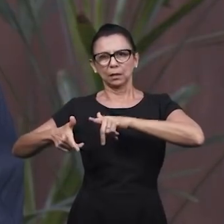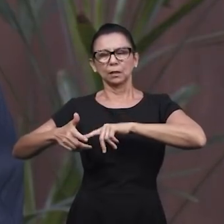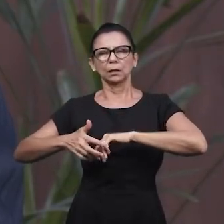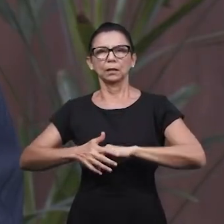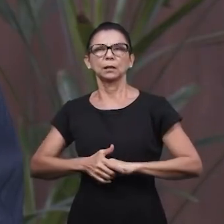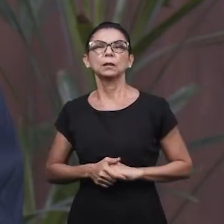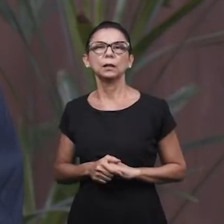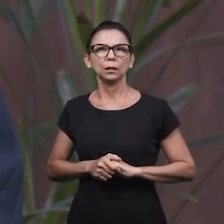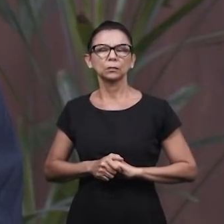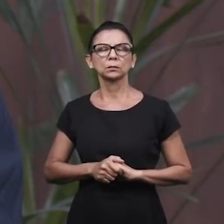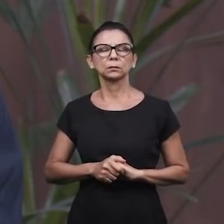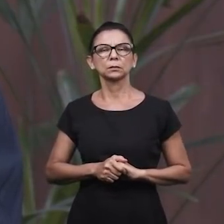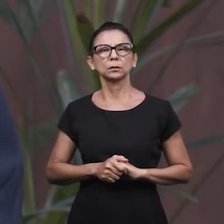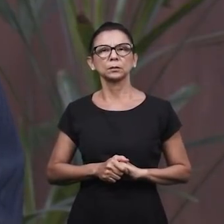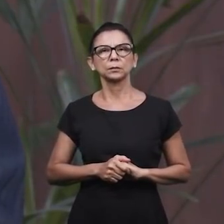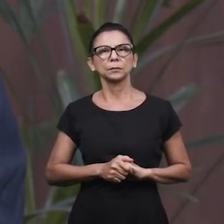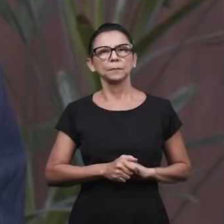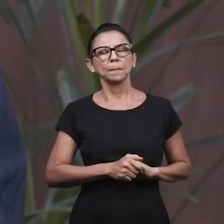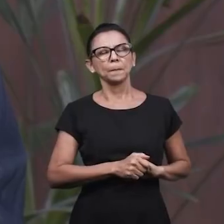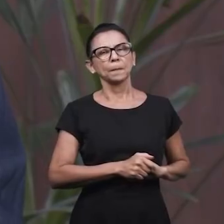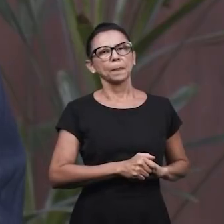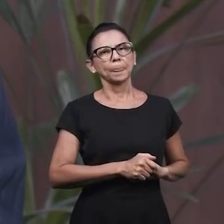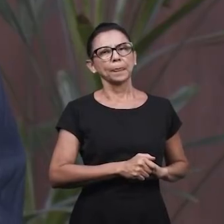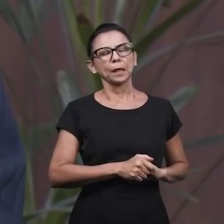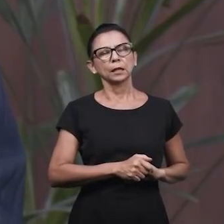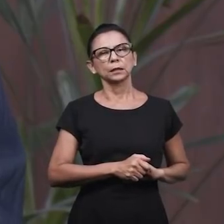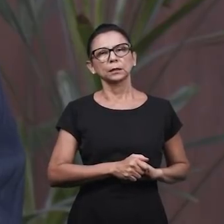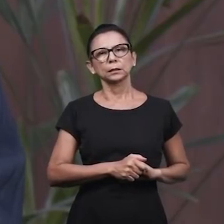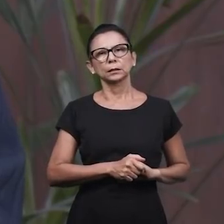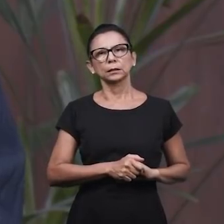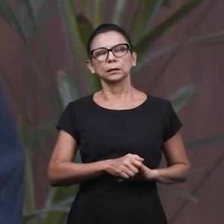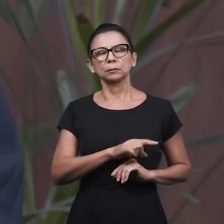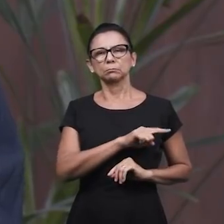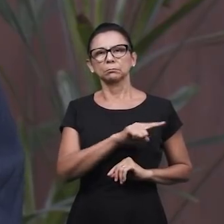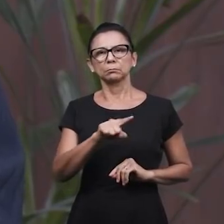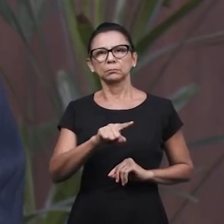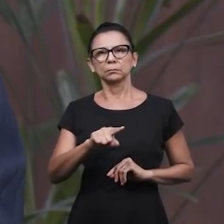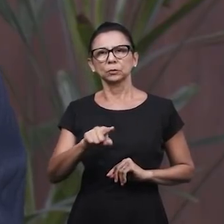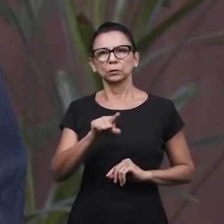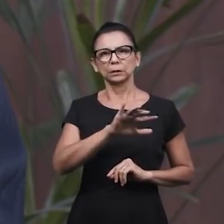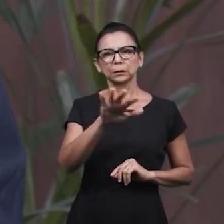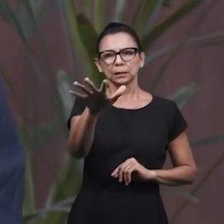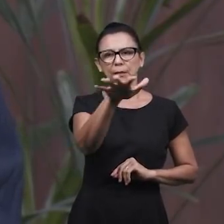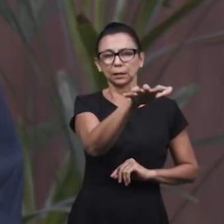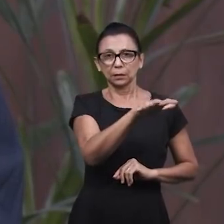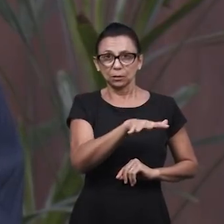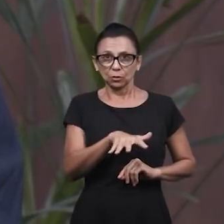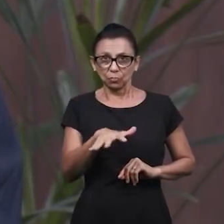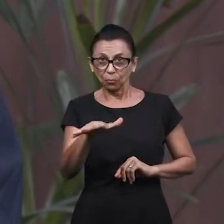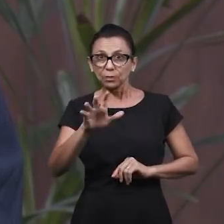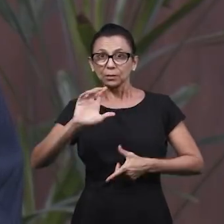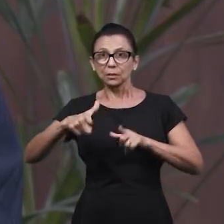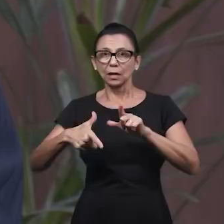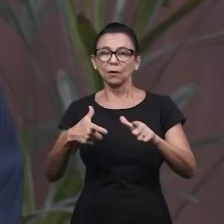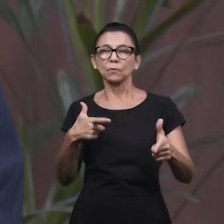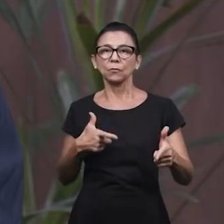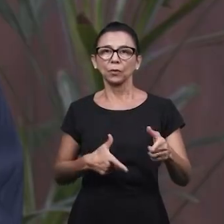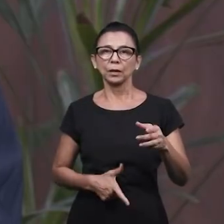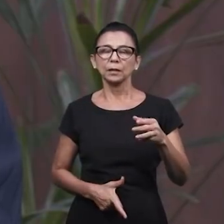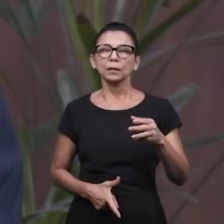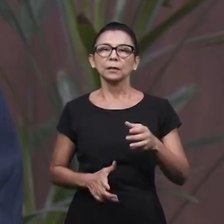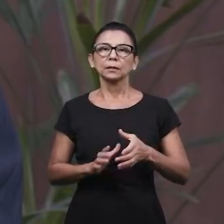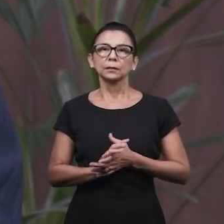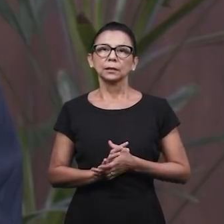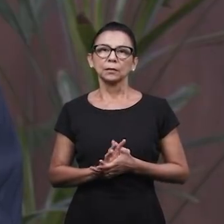fronteiras do reino de Deus lá em Israel. Todas as fronteiras, ele conquistou a terra.